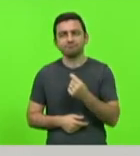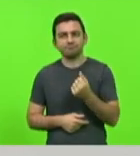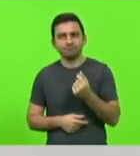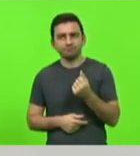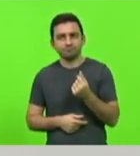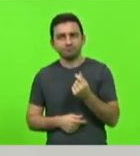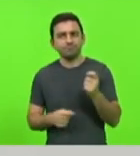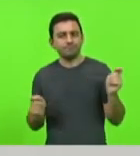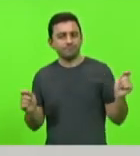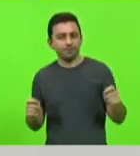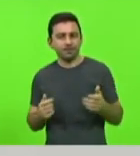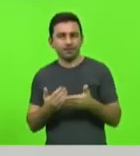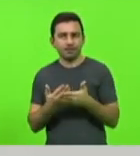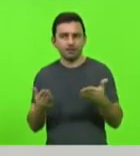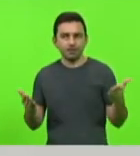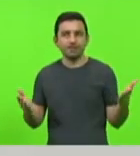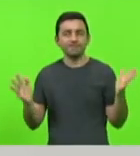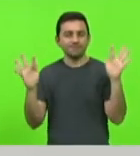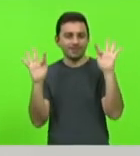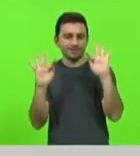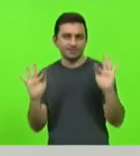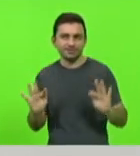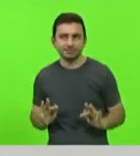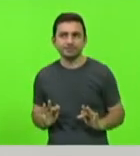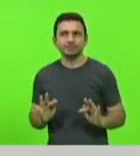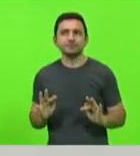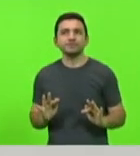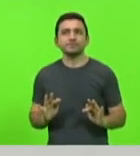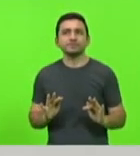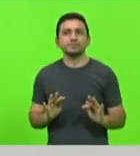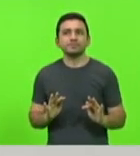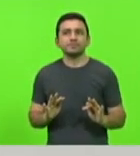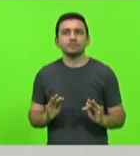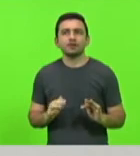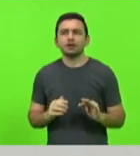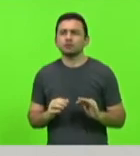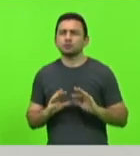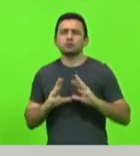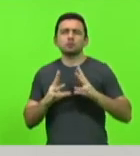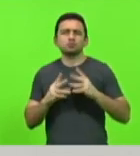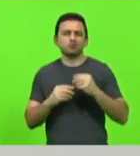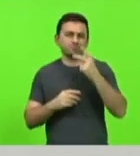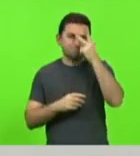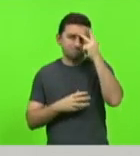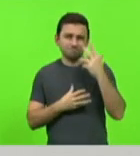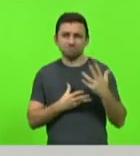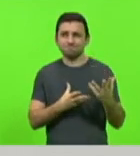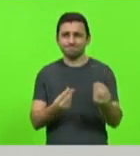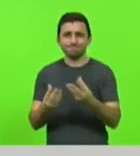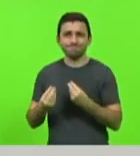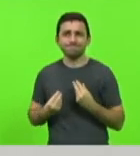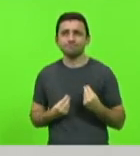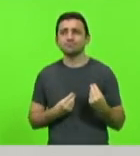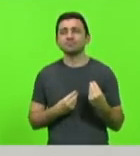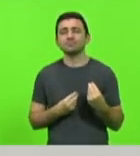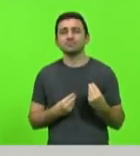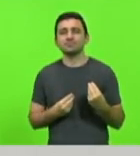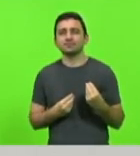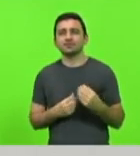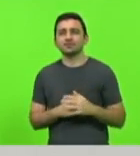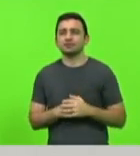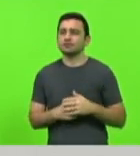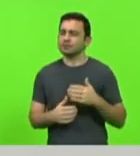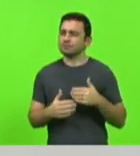elas também possam ser felizes no meio dessa multidão toda, de todas as pessoas